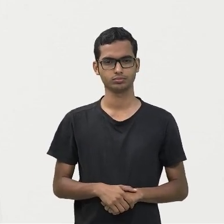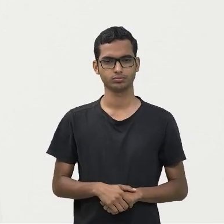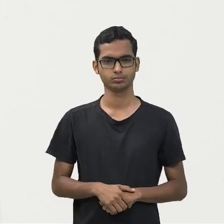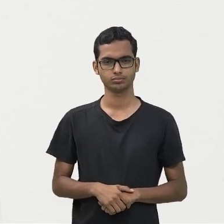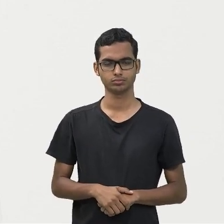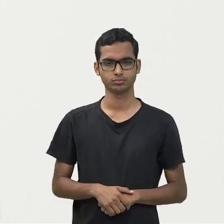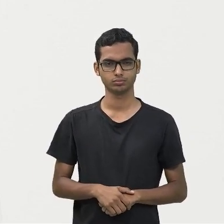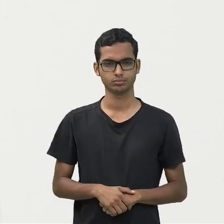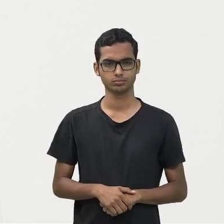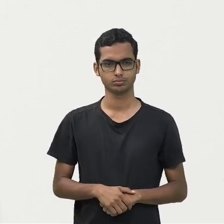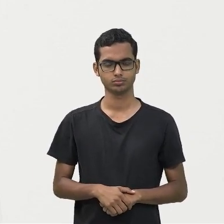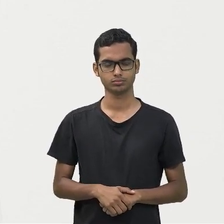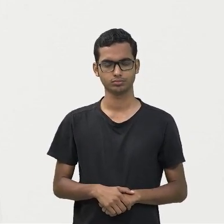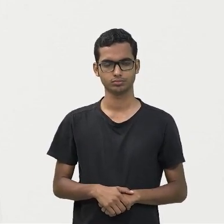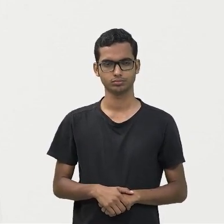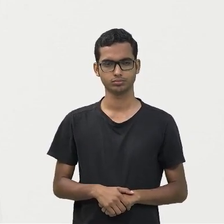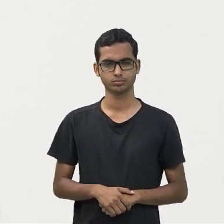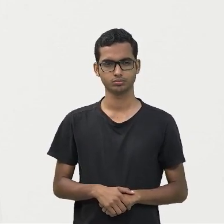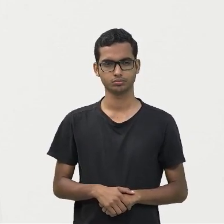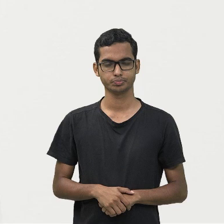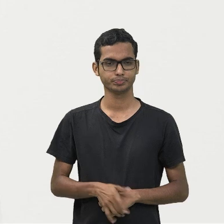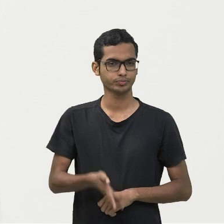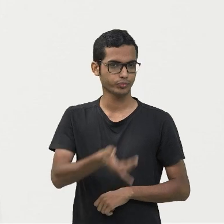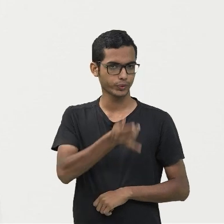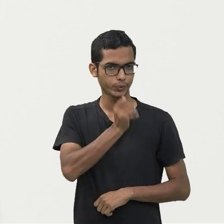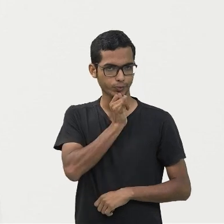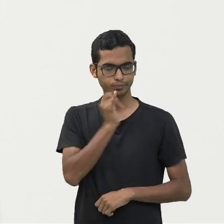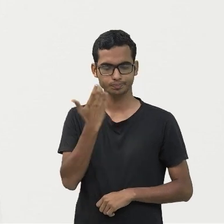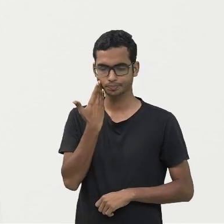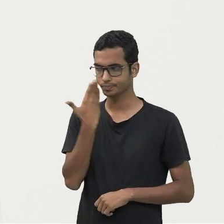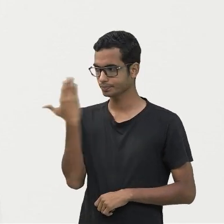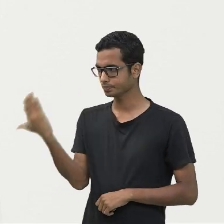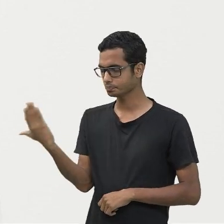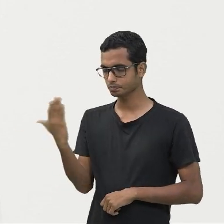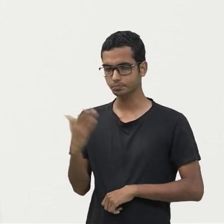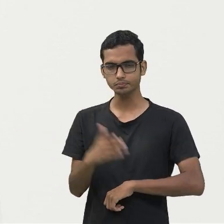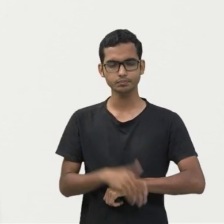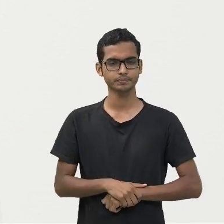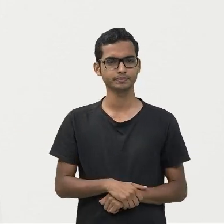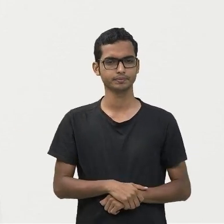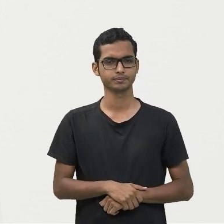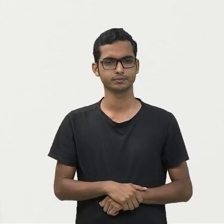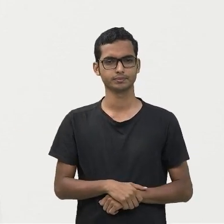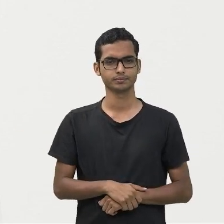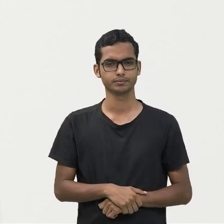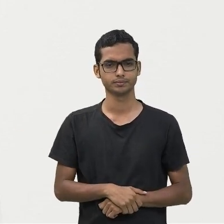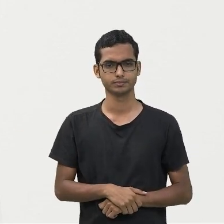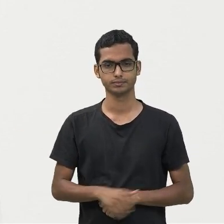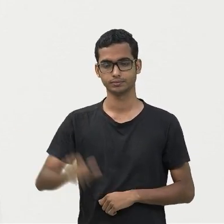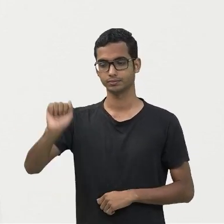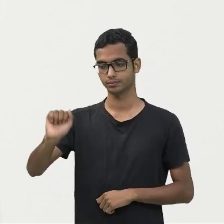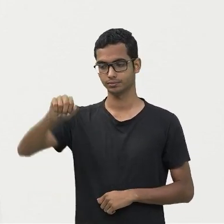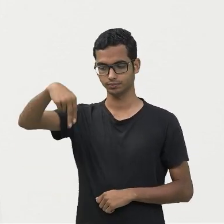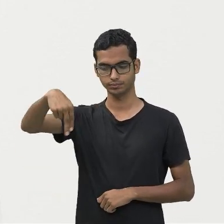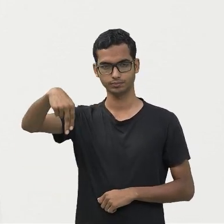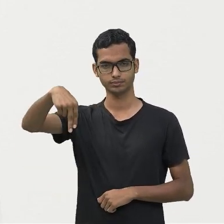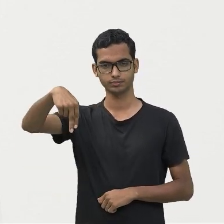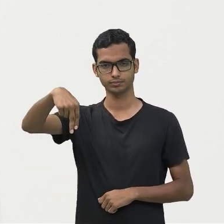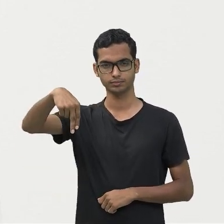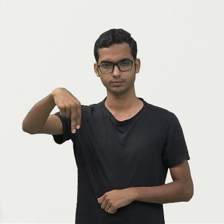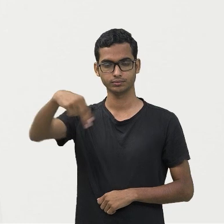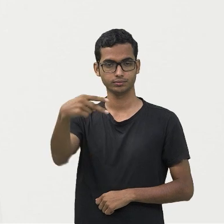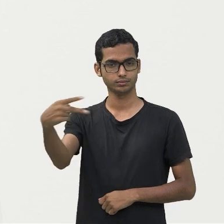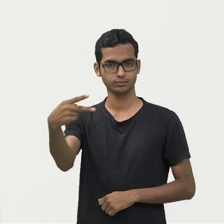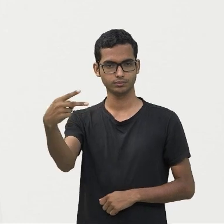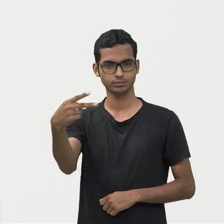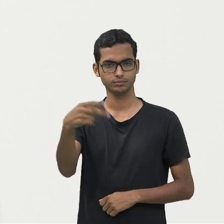aqui, ó, para a gente fazer os nossos exemplos, vamos lá, ó, aqui, ó, a n será